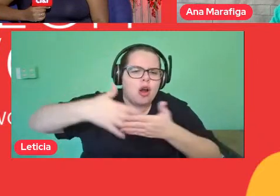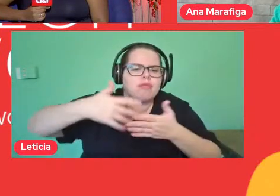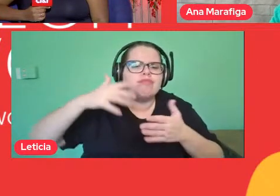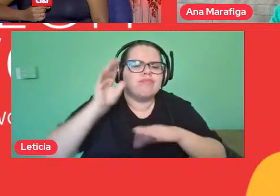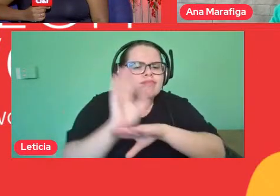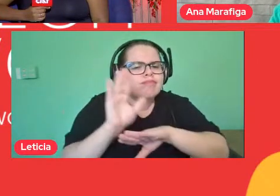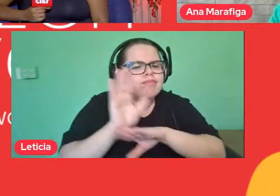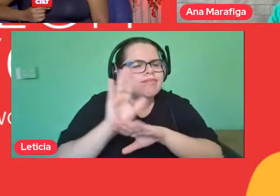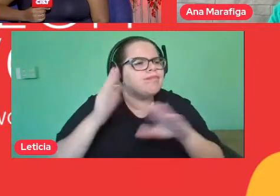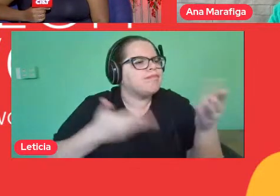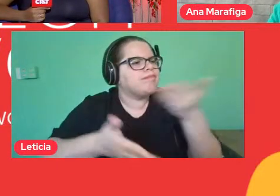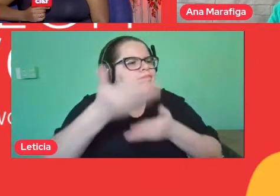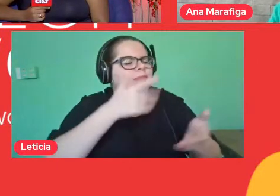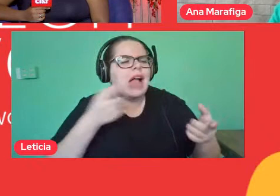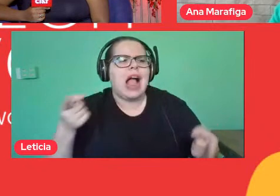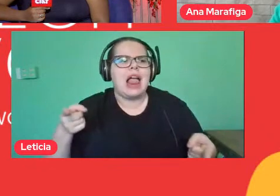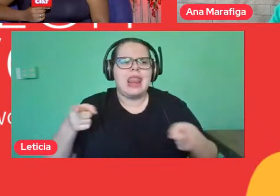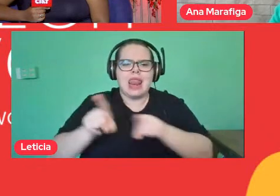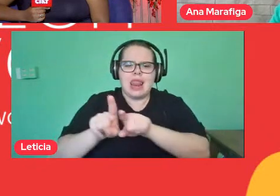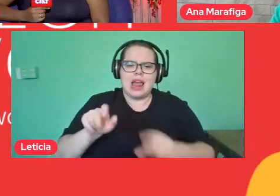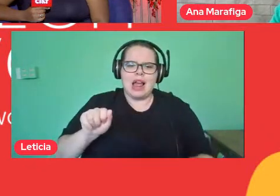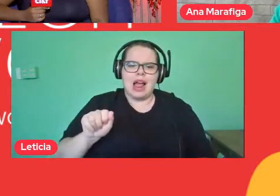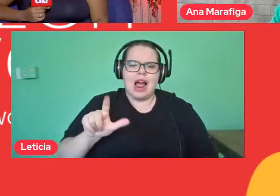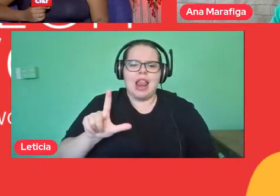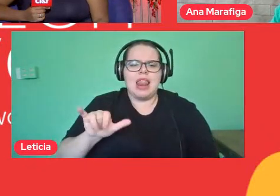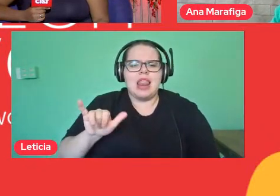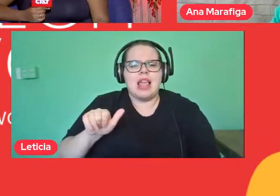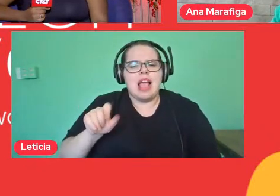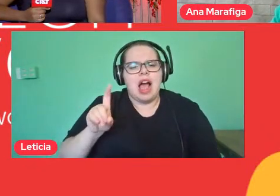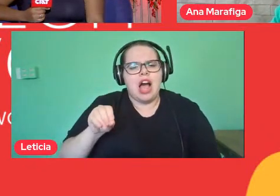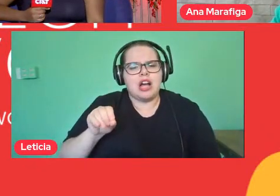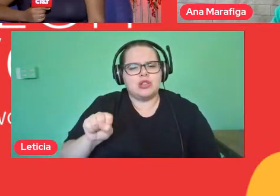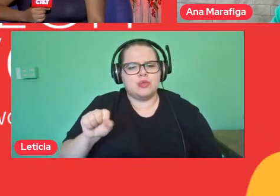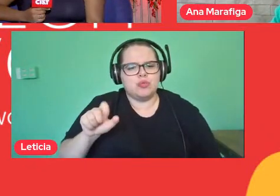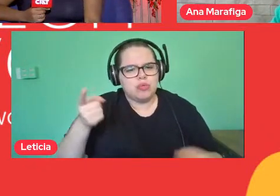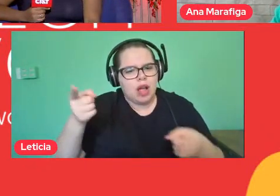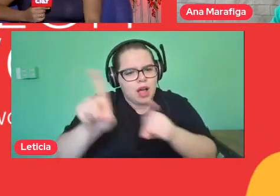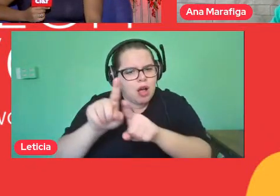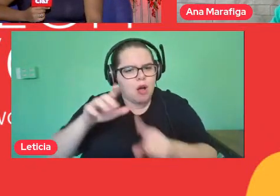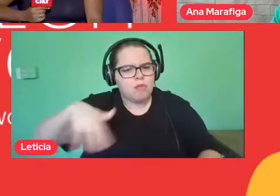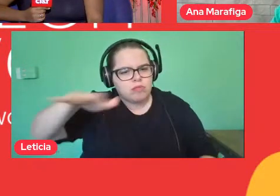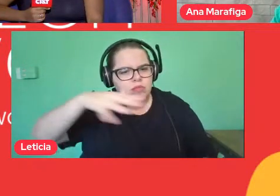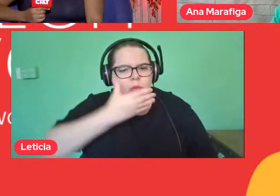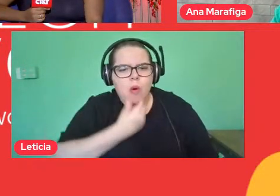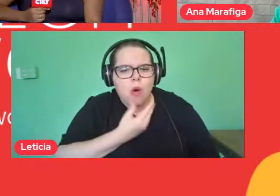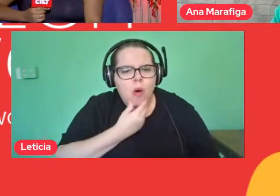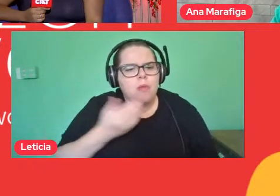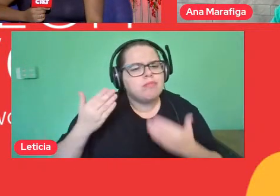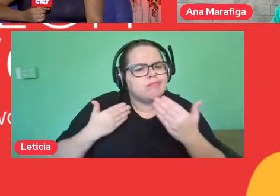ajudar. Busque aliados nos homens também, né? Converse, ajude eles